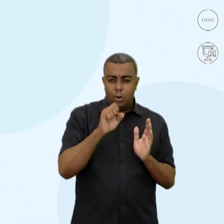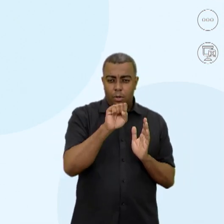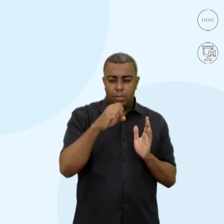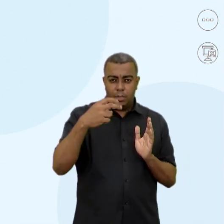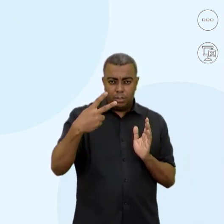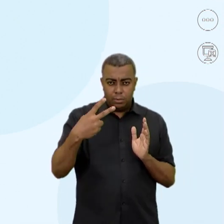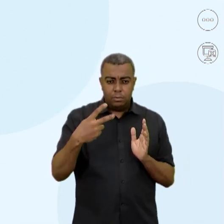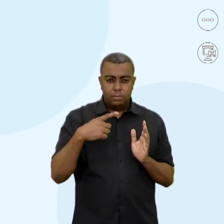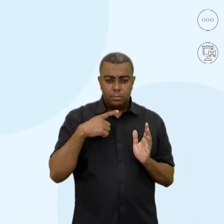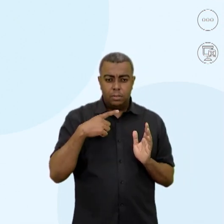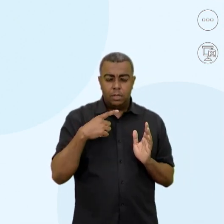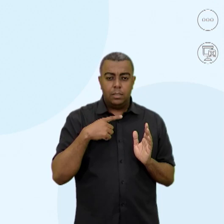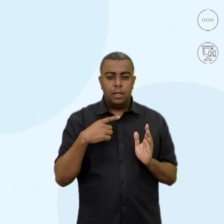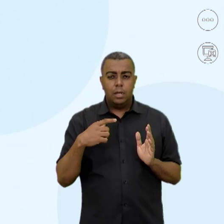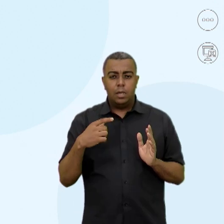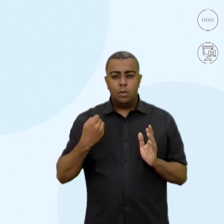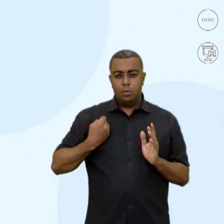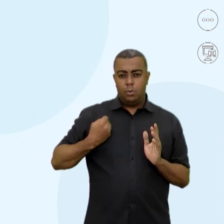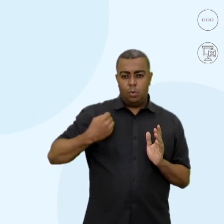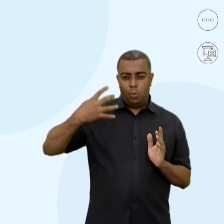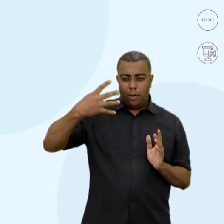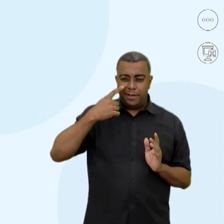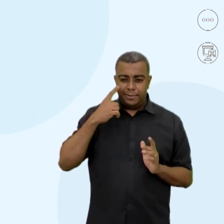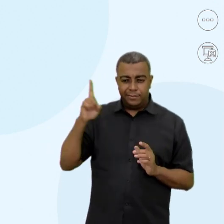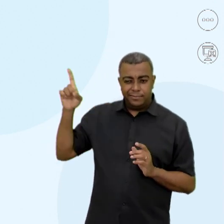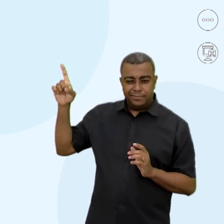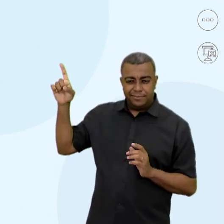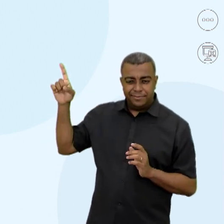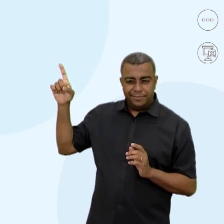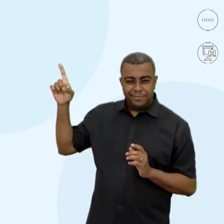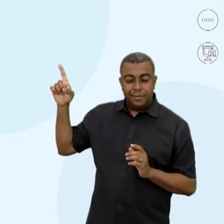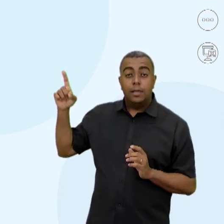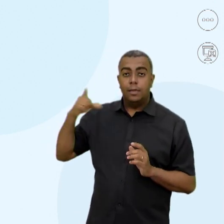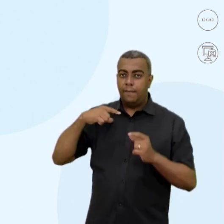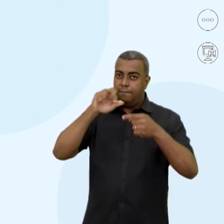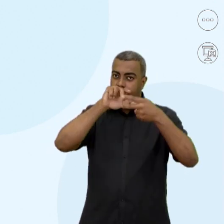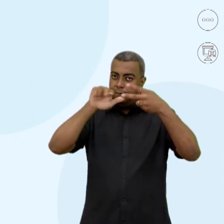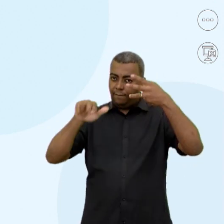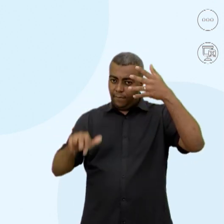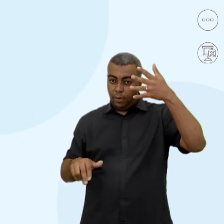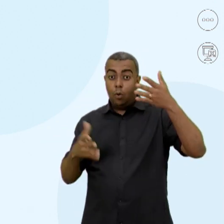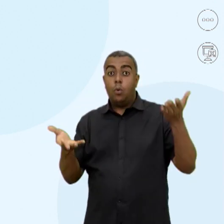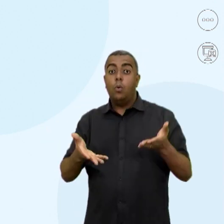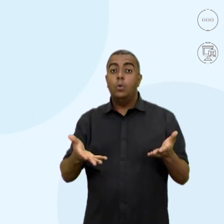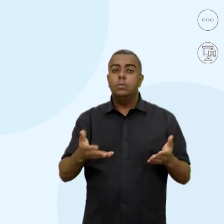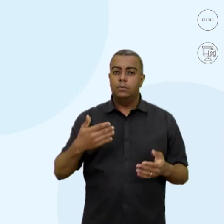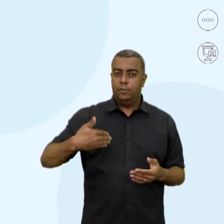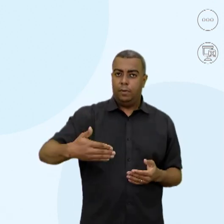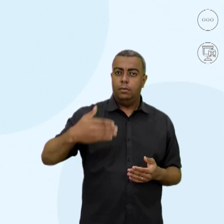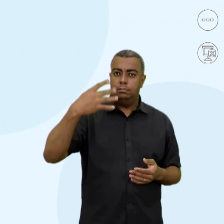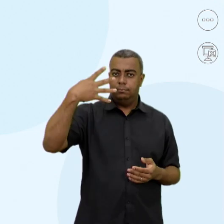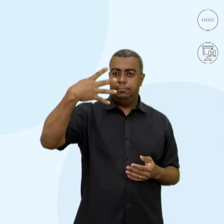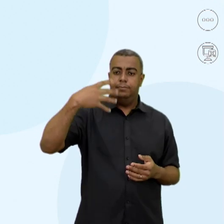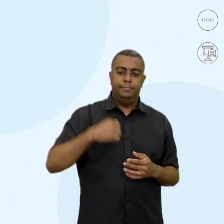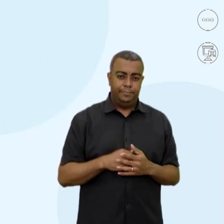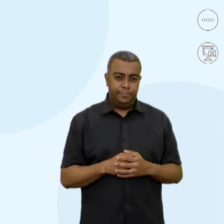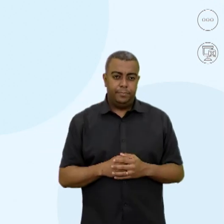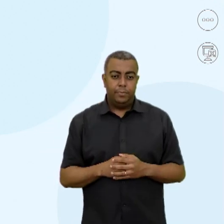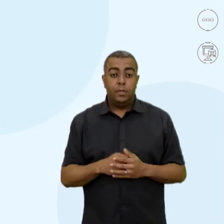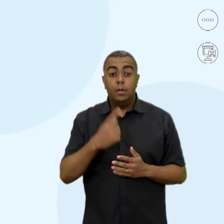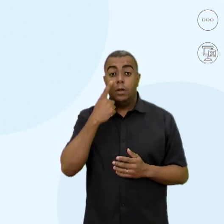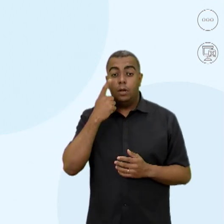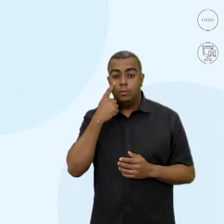Aprender Sempre, tem o exercício 4. Tem uma série desses exercícios e hoje a gente vai fazer o 4, tá certo? Tá assim, ó. Considere